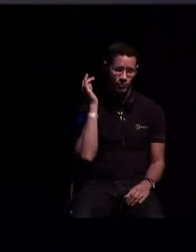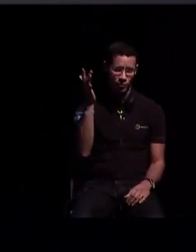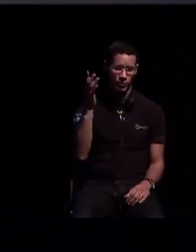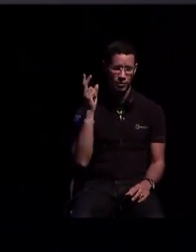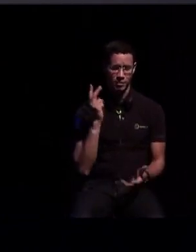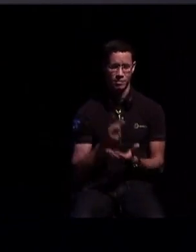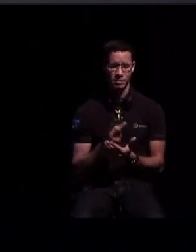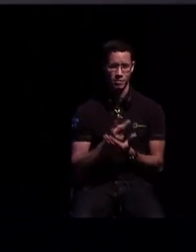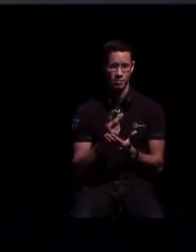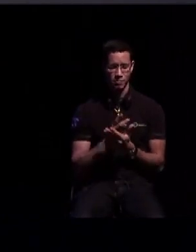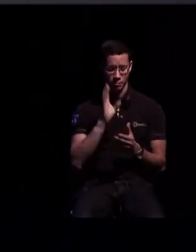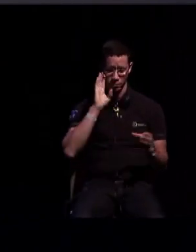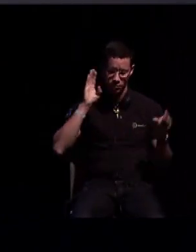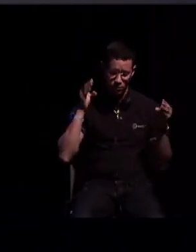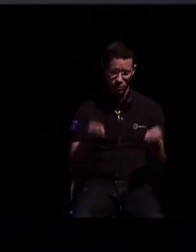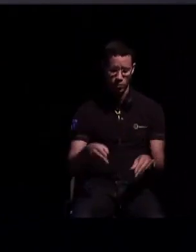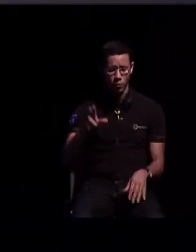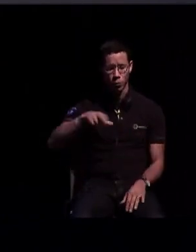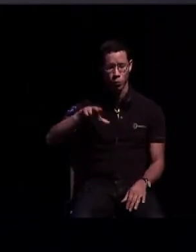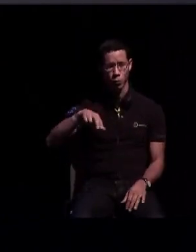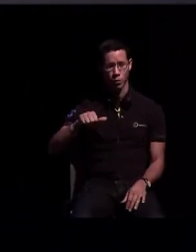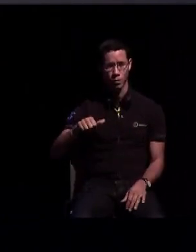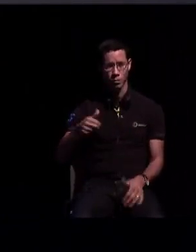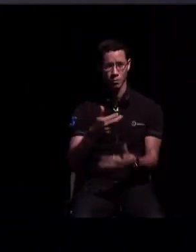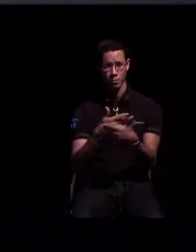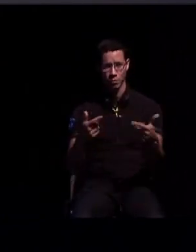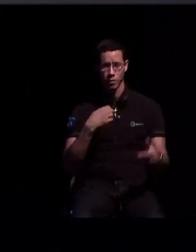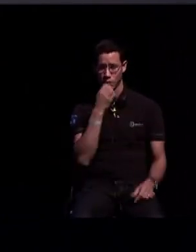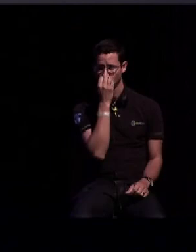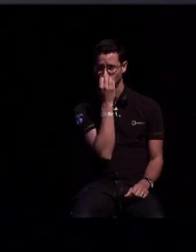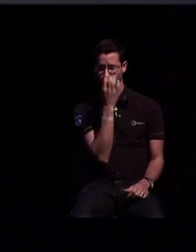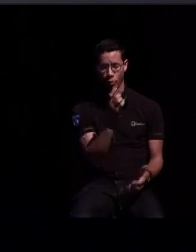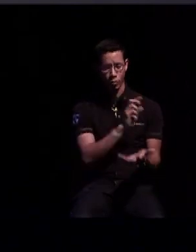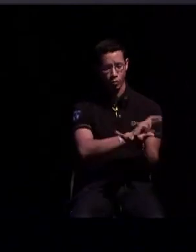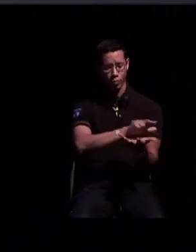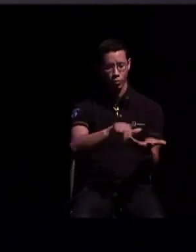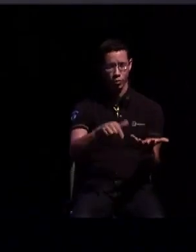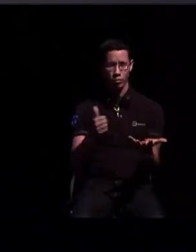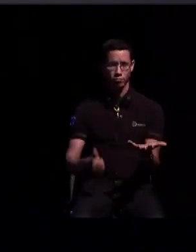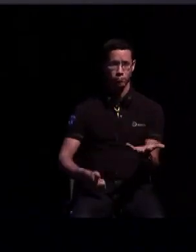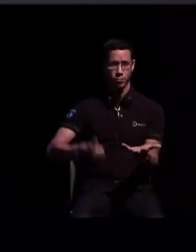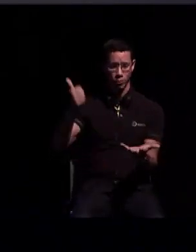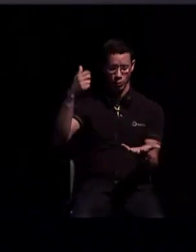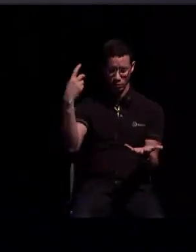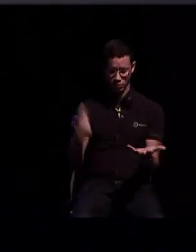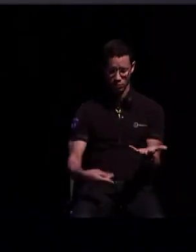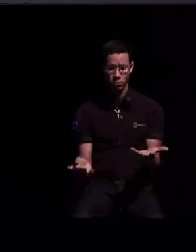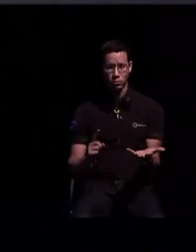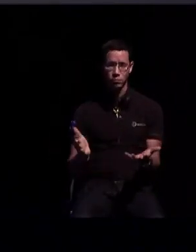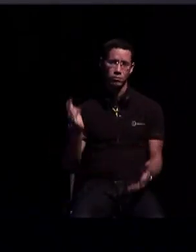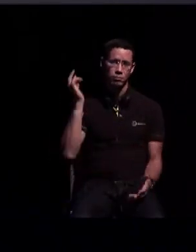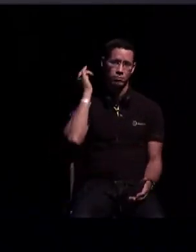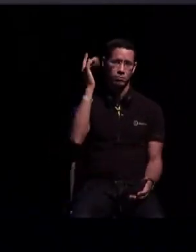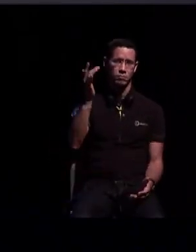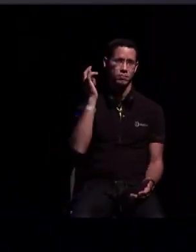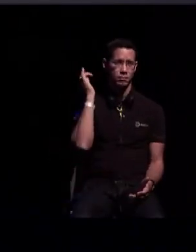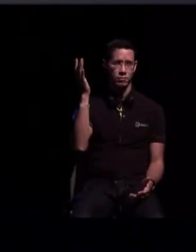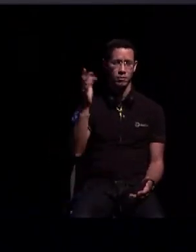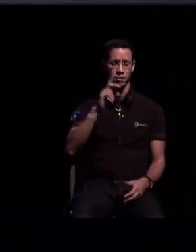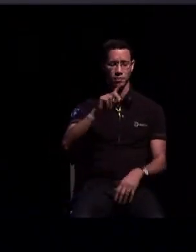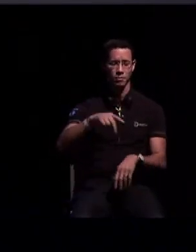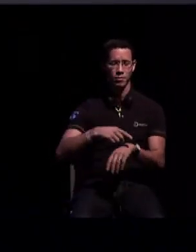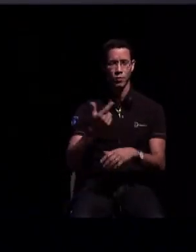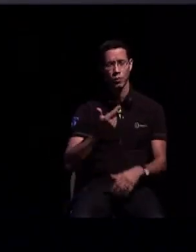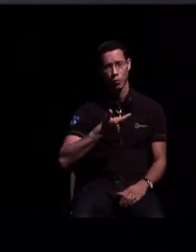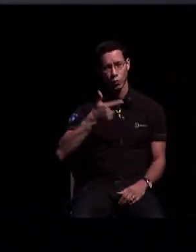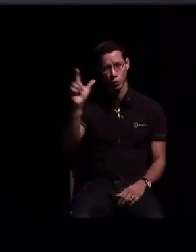né? Nunca aqui, etc. Tudo que a gente considera bom é superior, nunca está aqui, está sempre